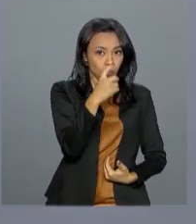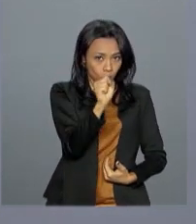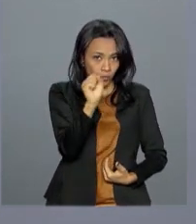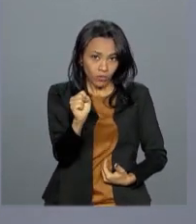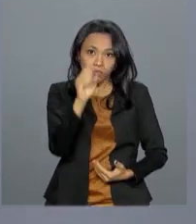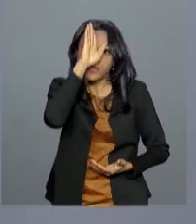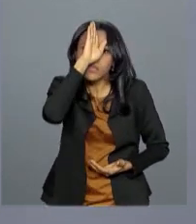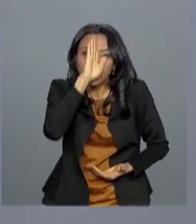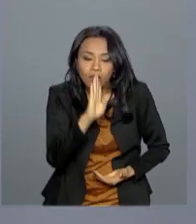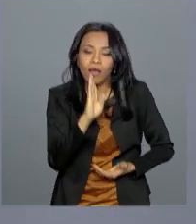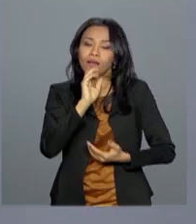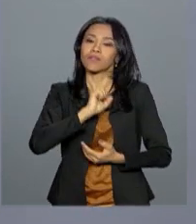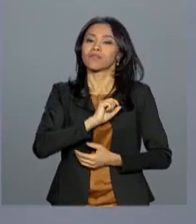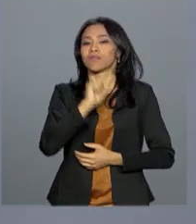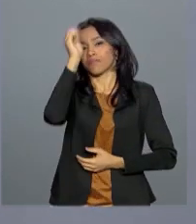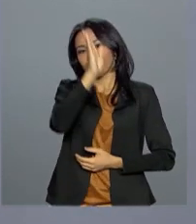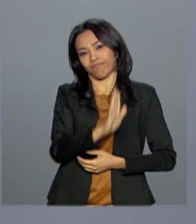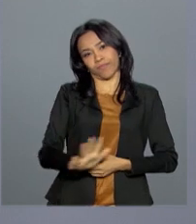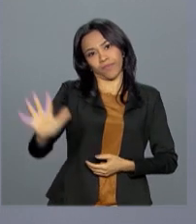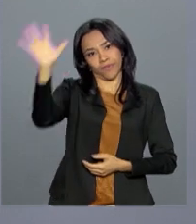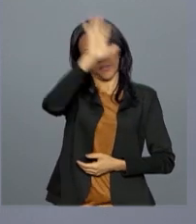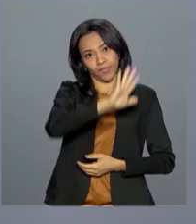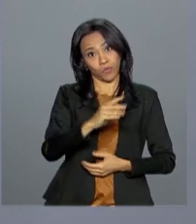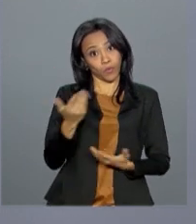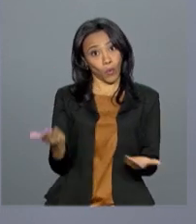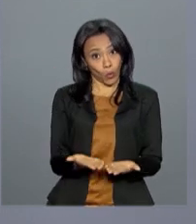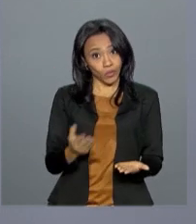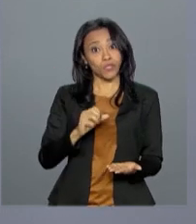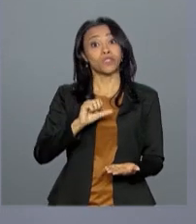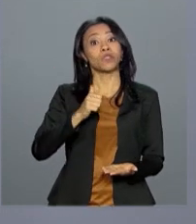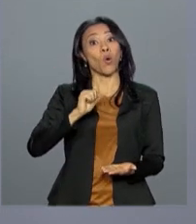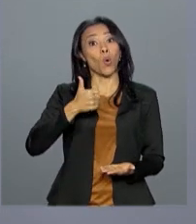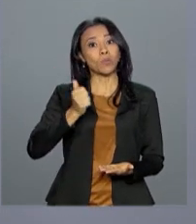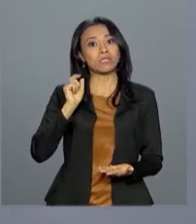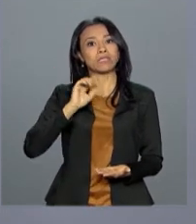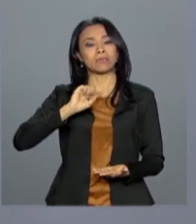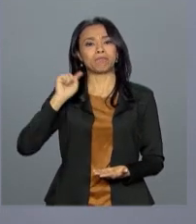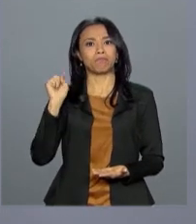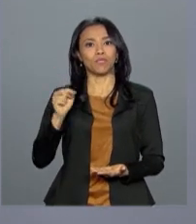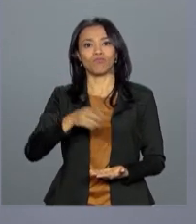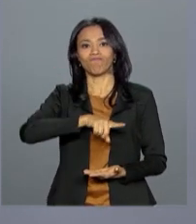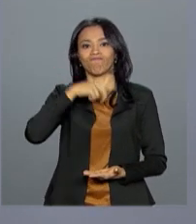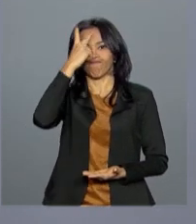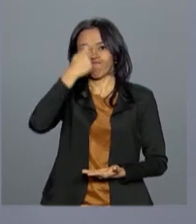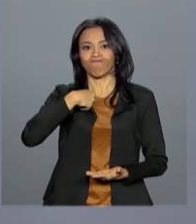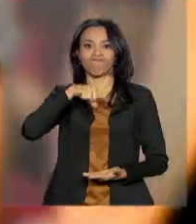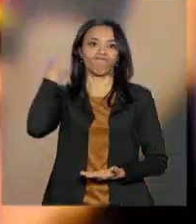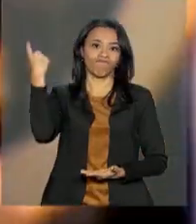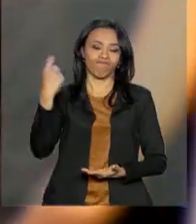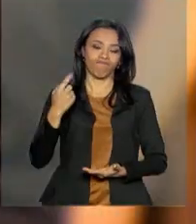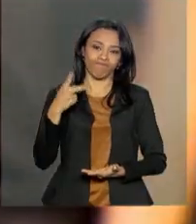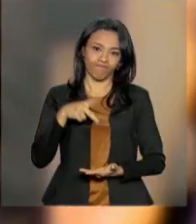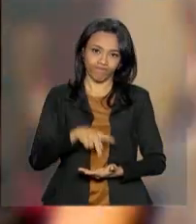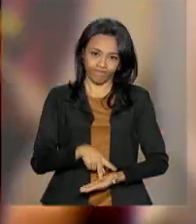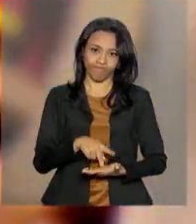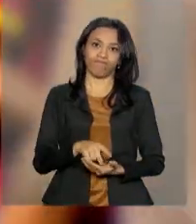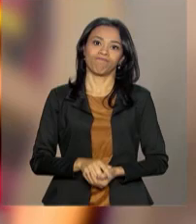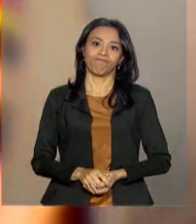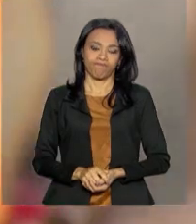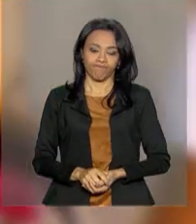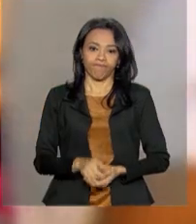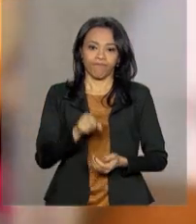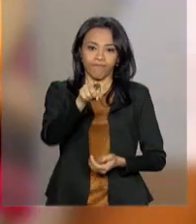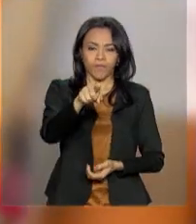de graça para todo o país o brasil registra por ano 11 mil suicídios as razões